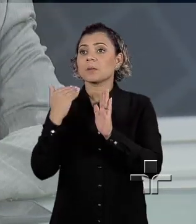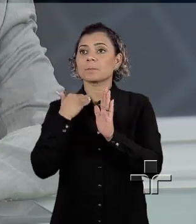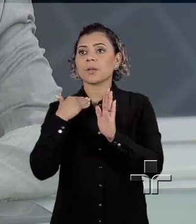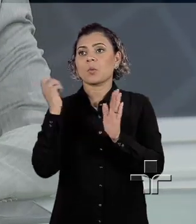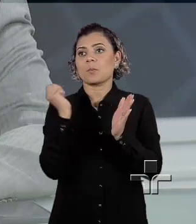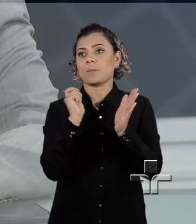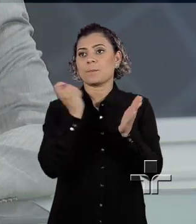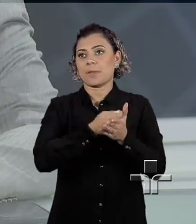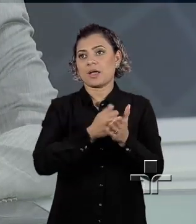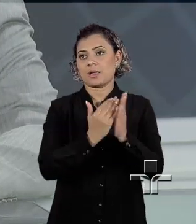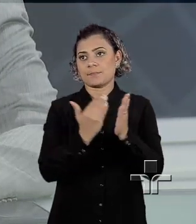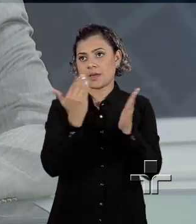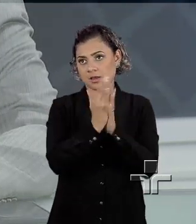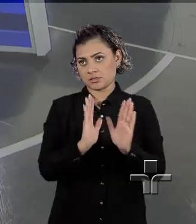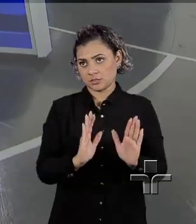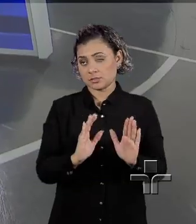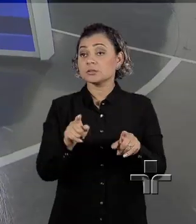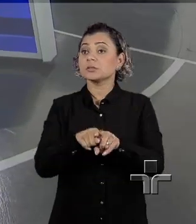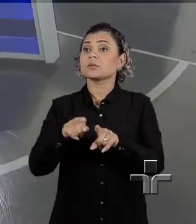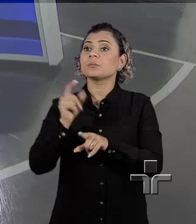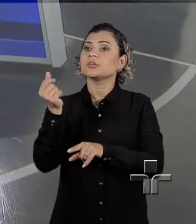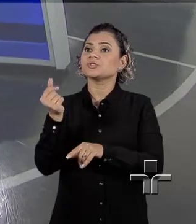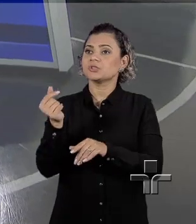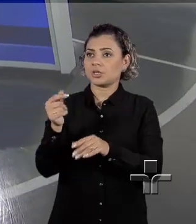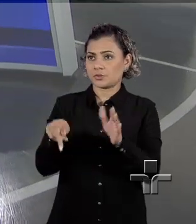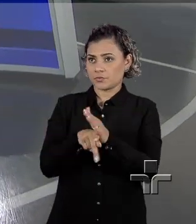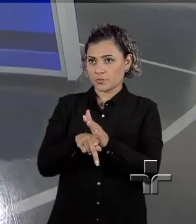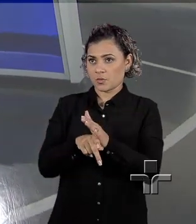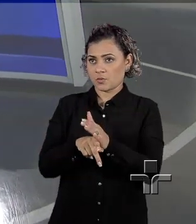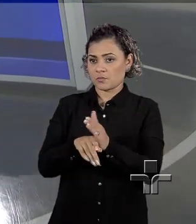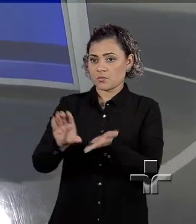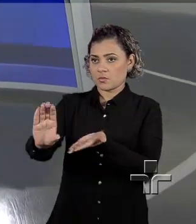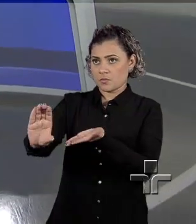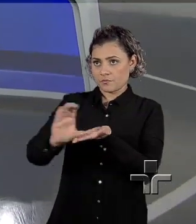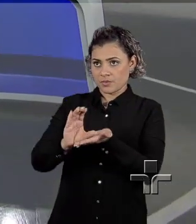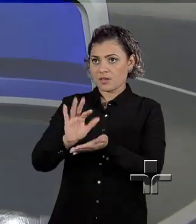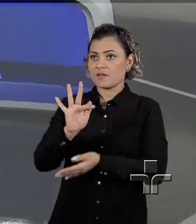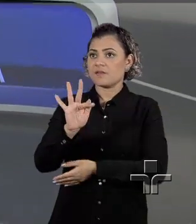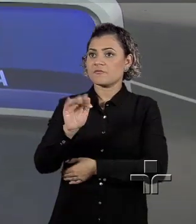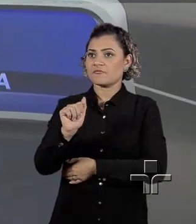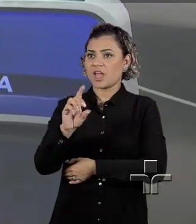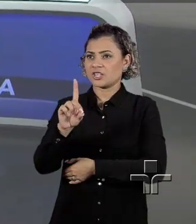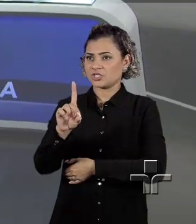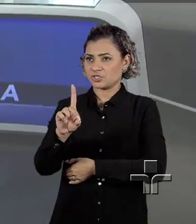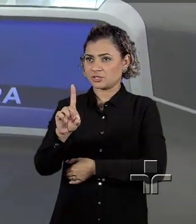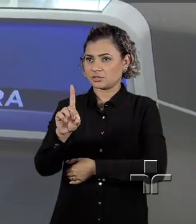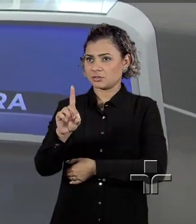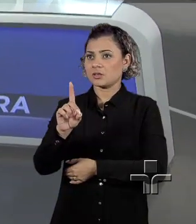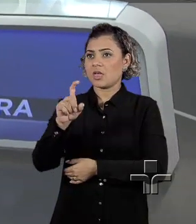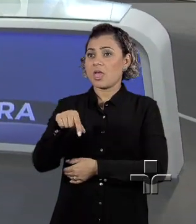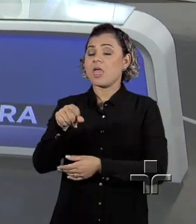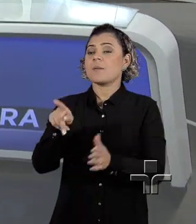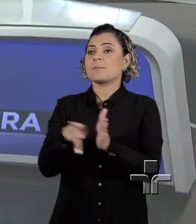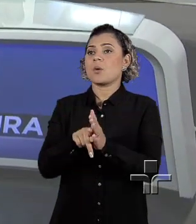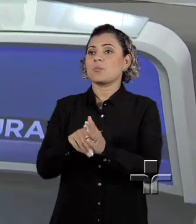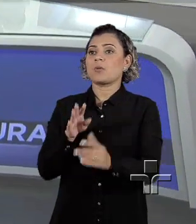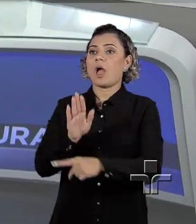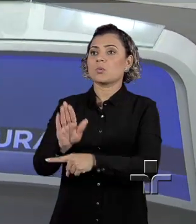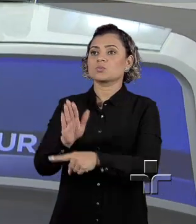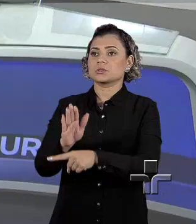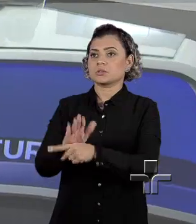e um repasse dos dinheiros que saem do FAT, que é o Fundo de Auxílio ao Trabalhador.